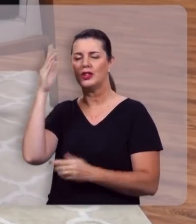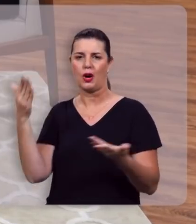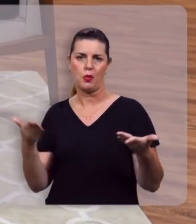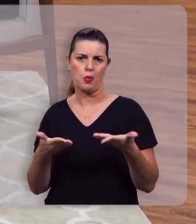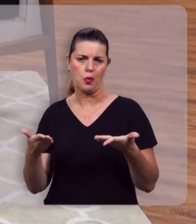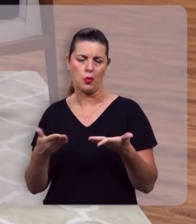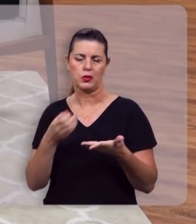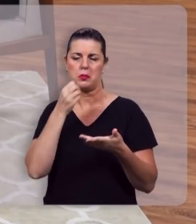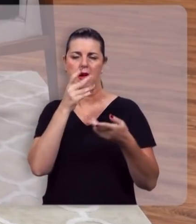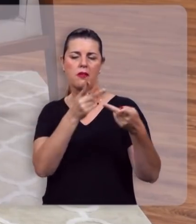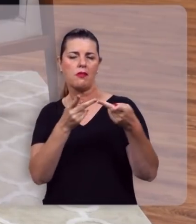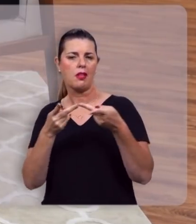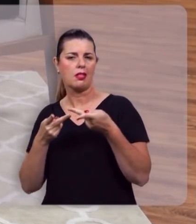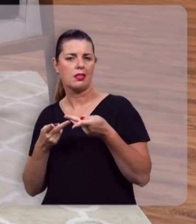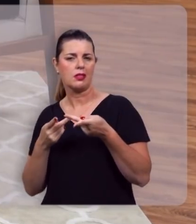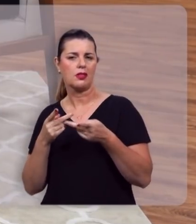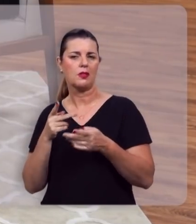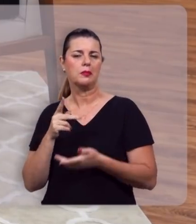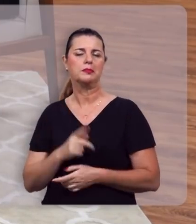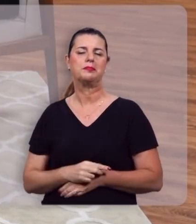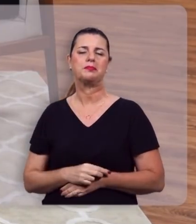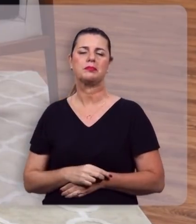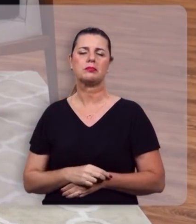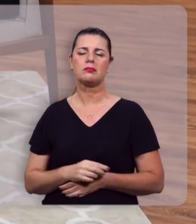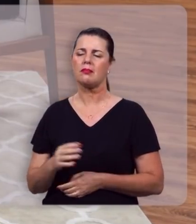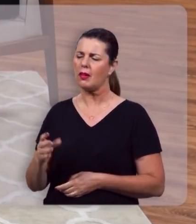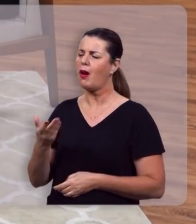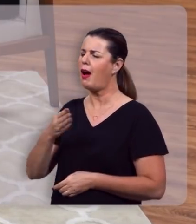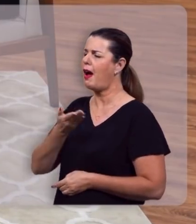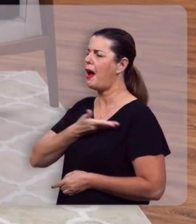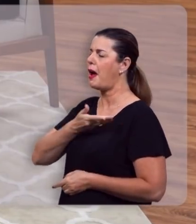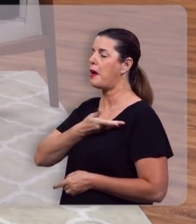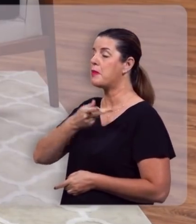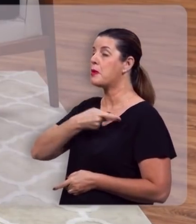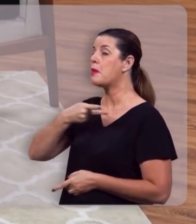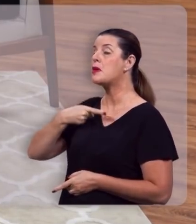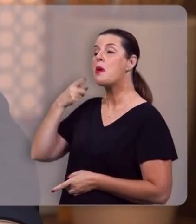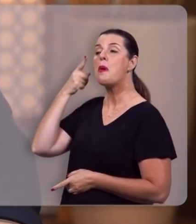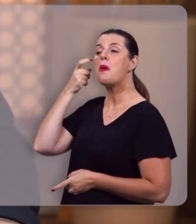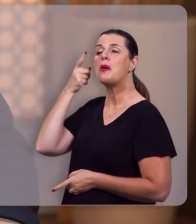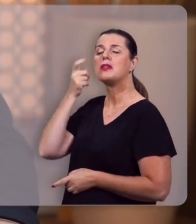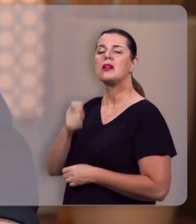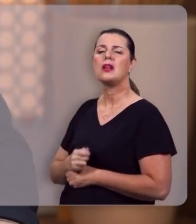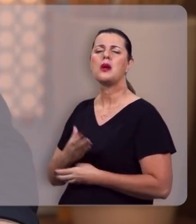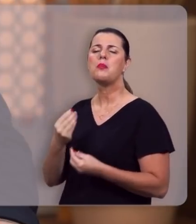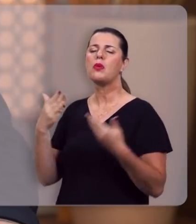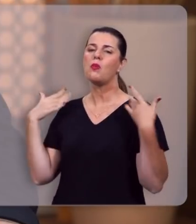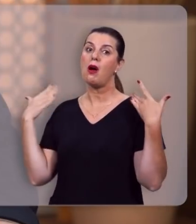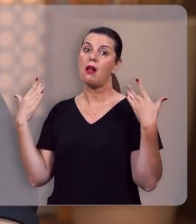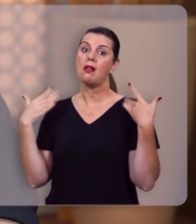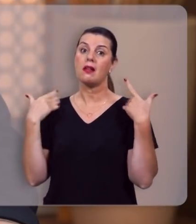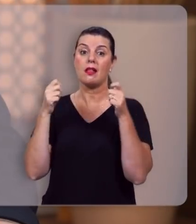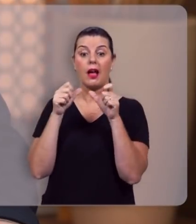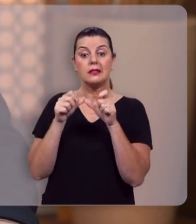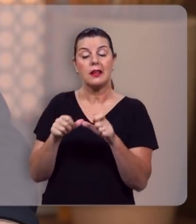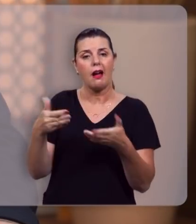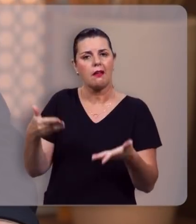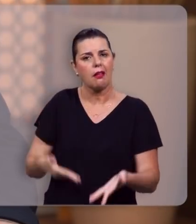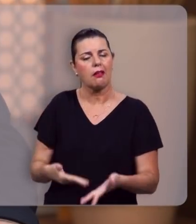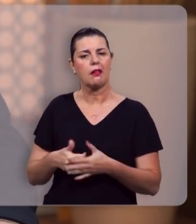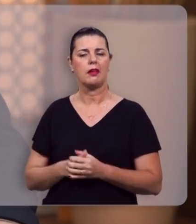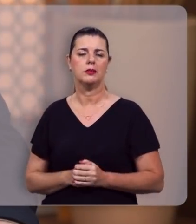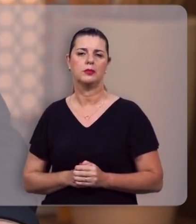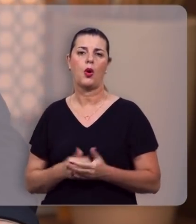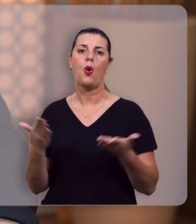hoje. Seja bem-vindo ao programa Verdade e Vida. Meu querido amigo, reverendo Rodrigo, para nós é sempre uma grande alegria estarmos aqui e